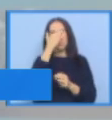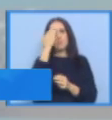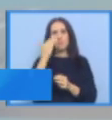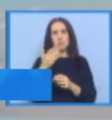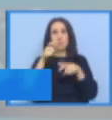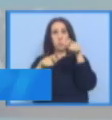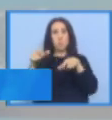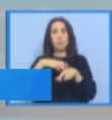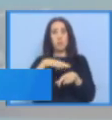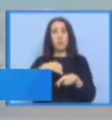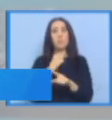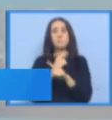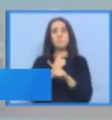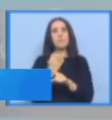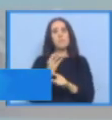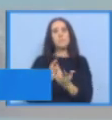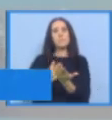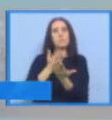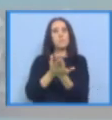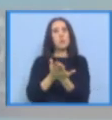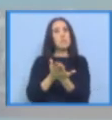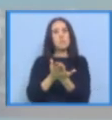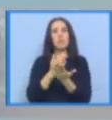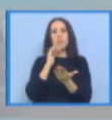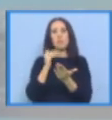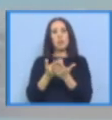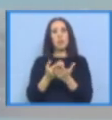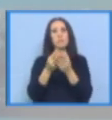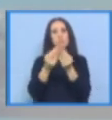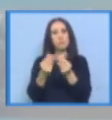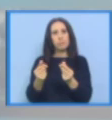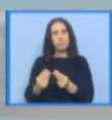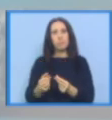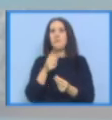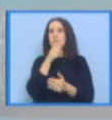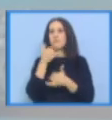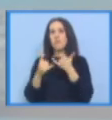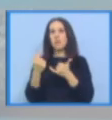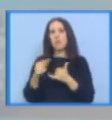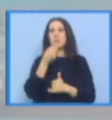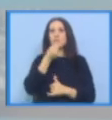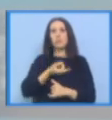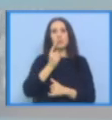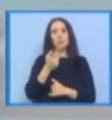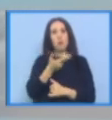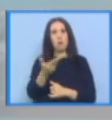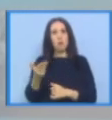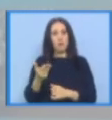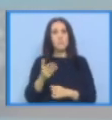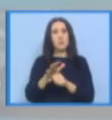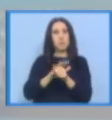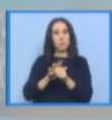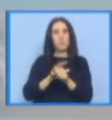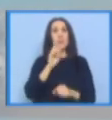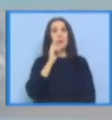da humanidade, mas também de propostas para ultrapassar as situações de violência e injustiça. Teresa